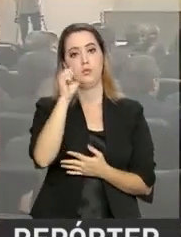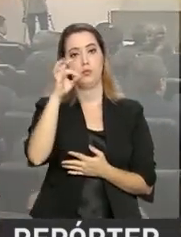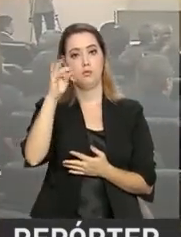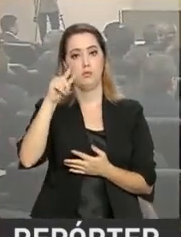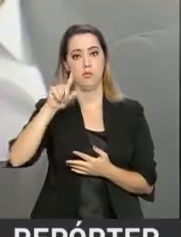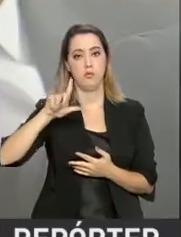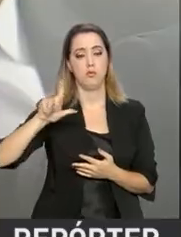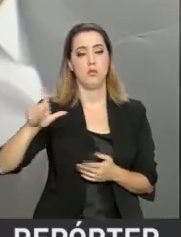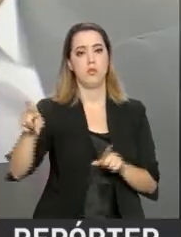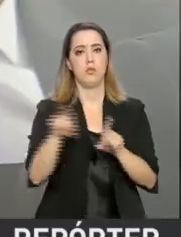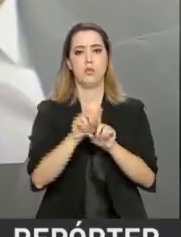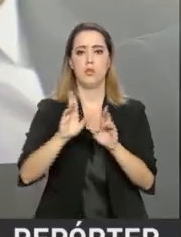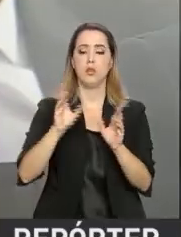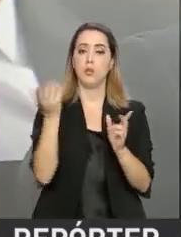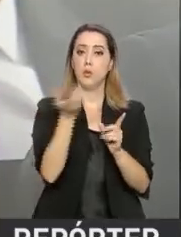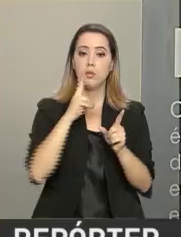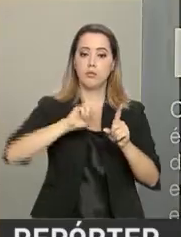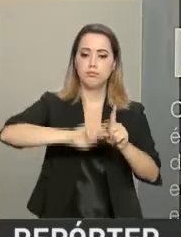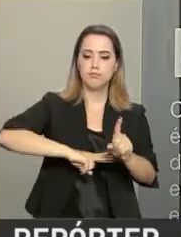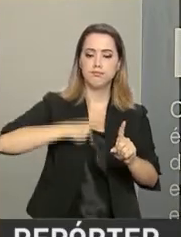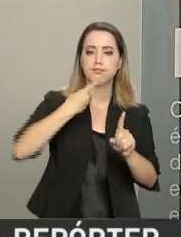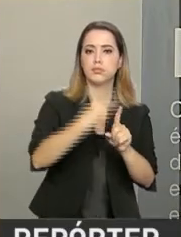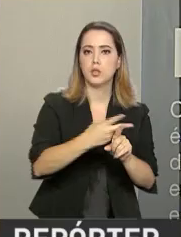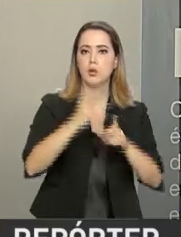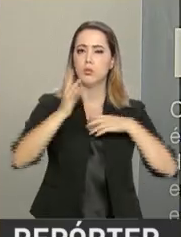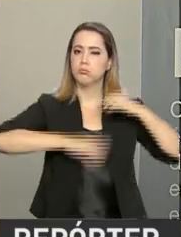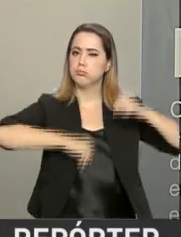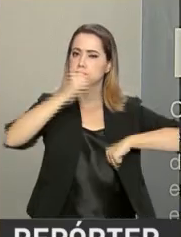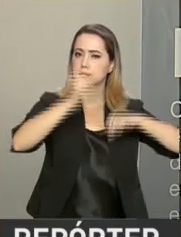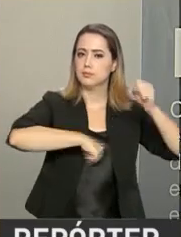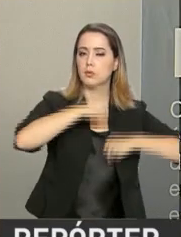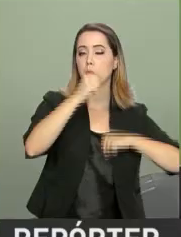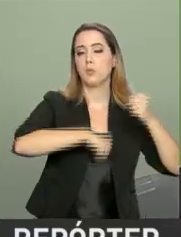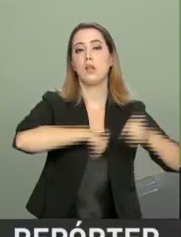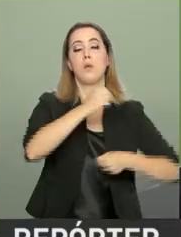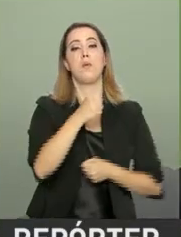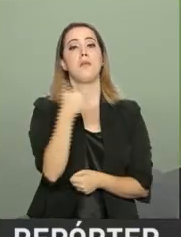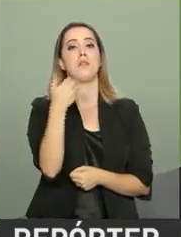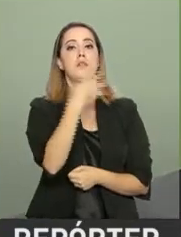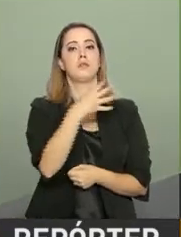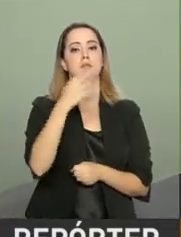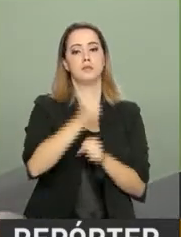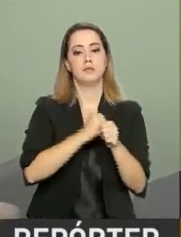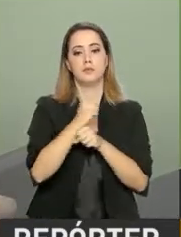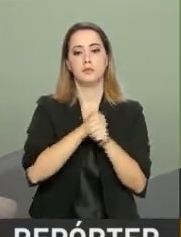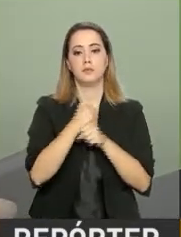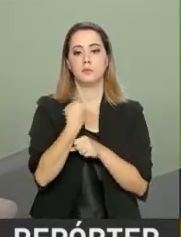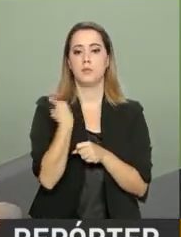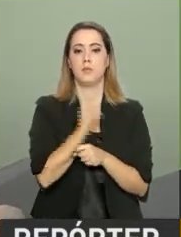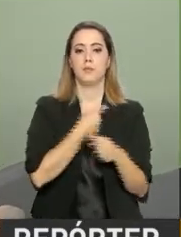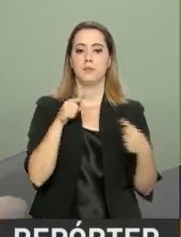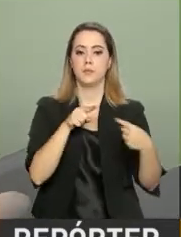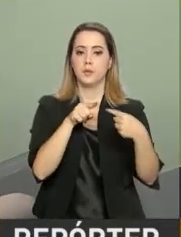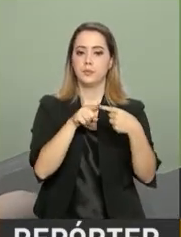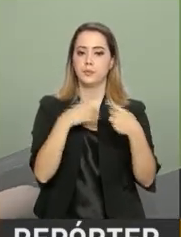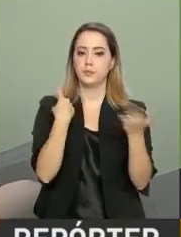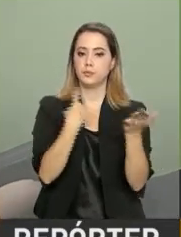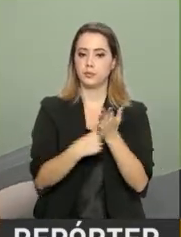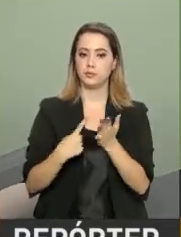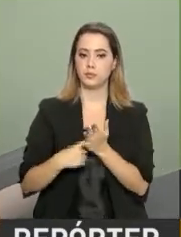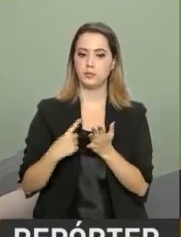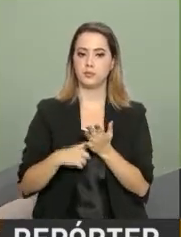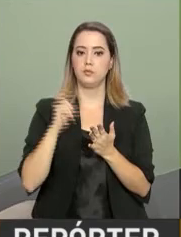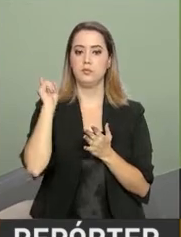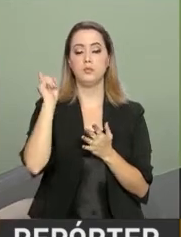quer praticamente dobrar a produção nos próximos 14 anos a nossa meta é o nosso compromisso com o setor